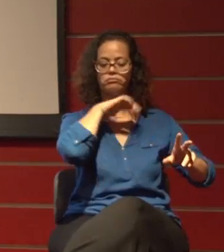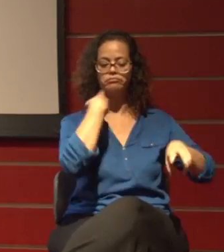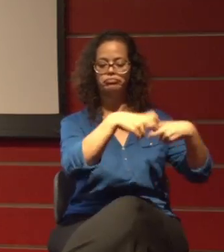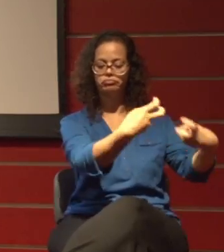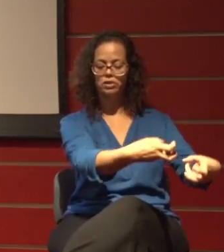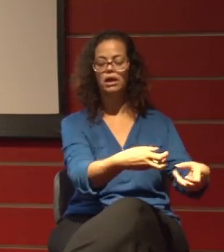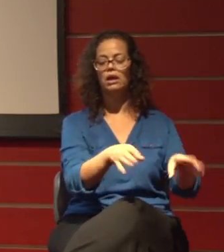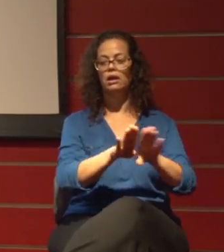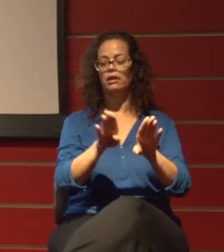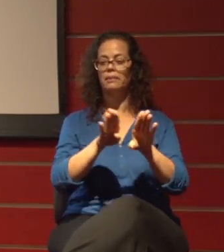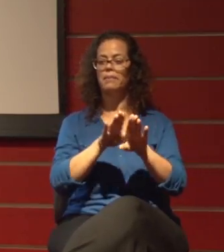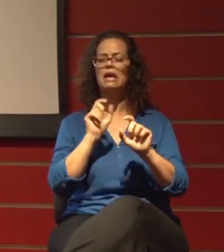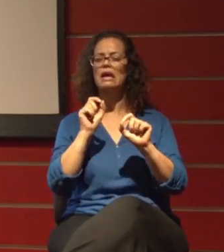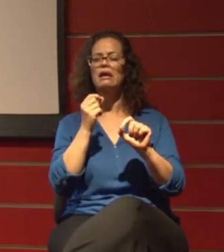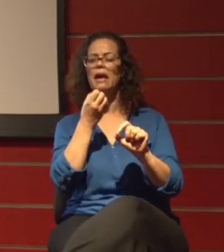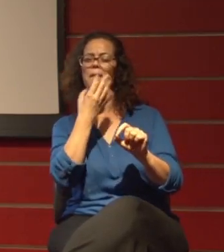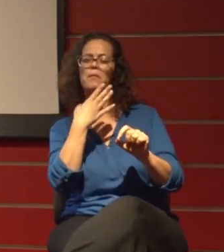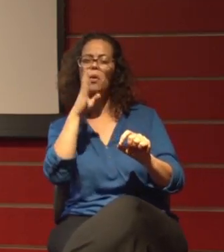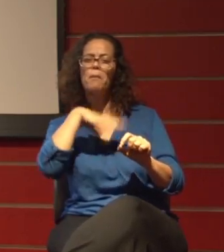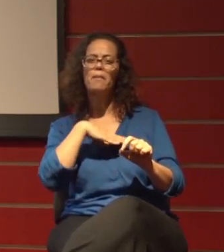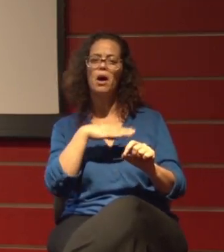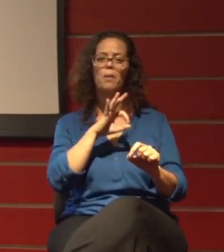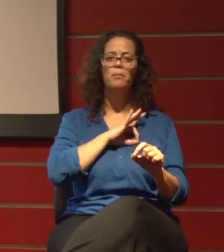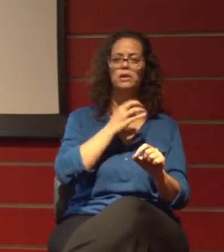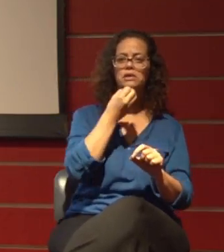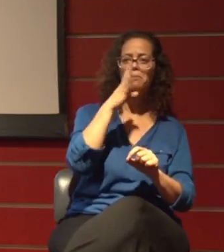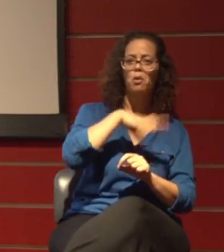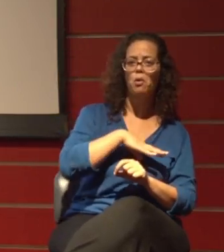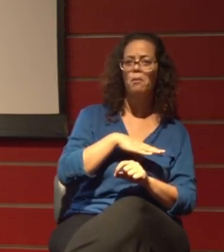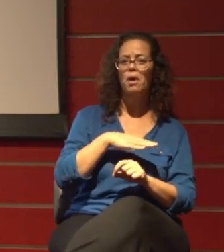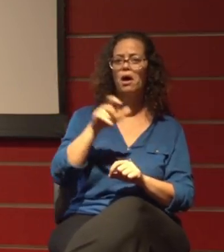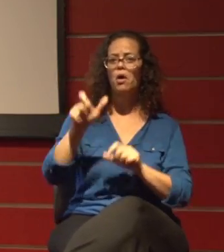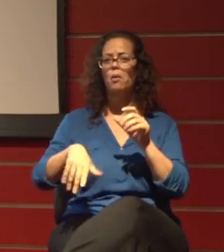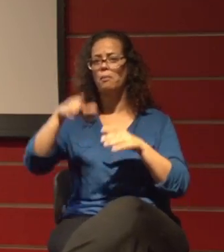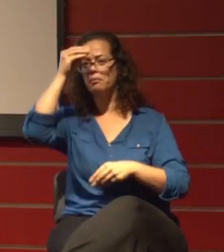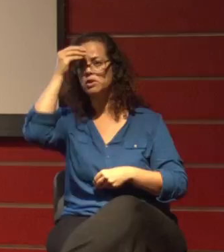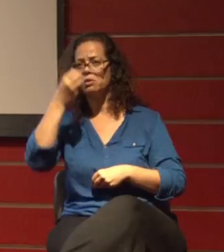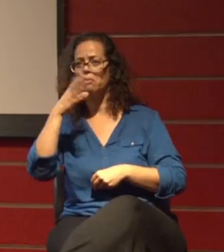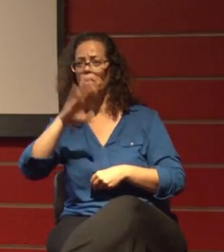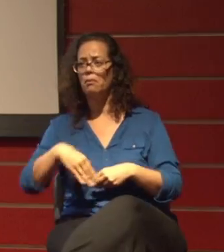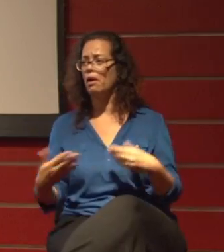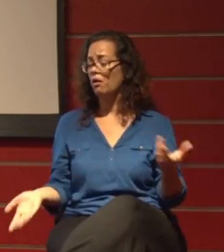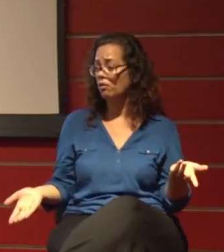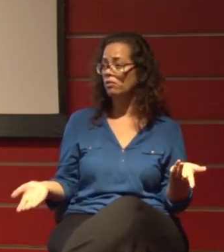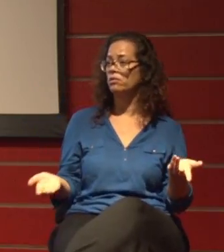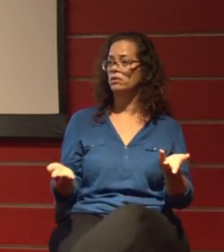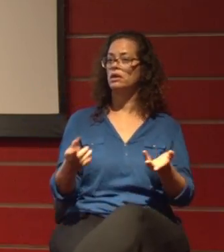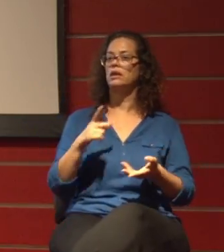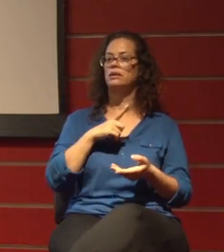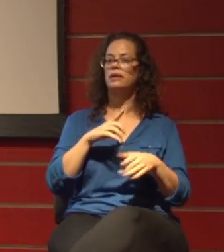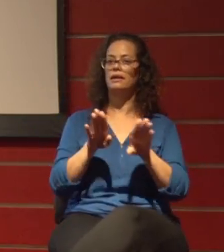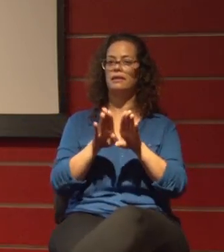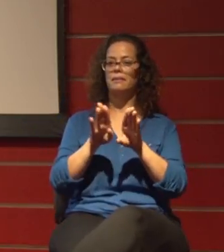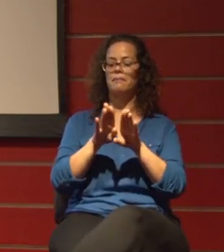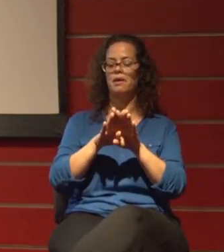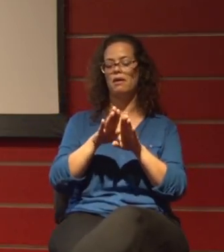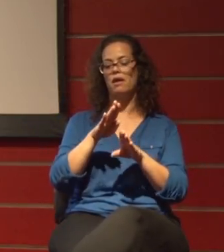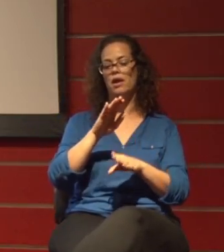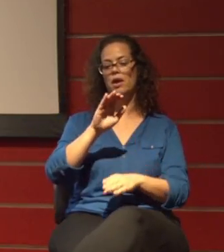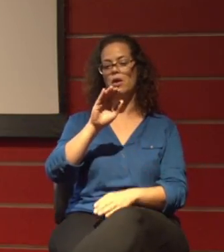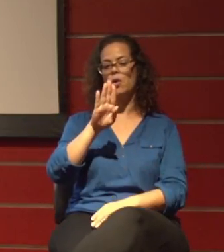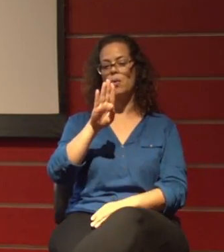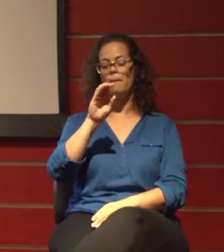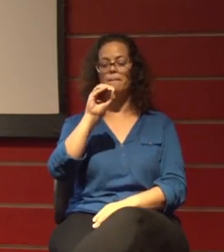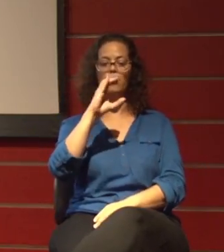mal e da polícia também bom ou mal o antagonista negro né o o boca de algodão então É bem